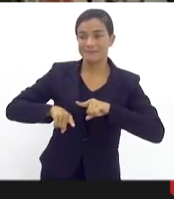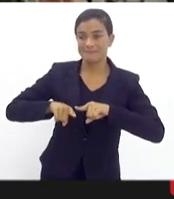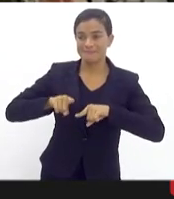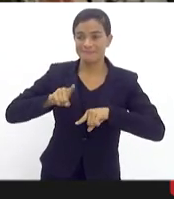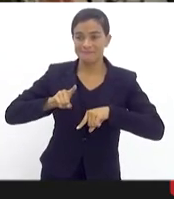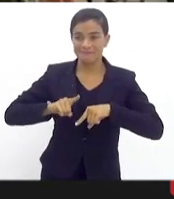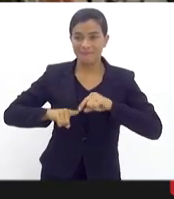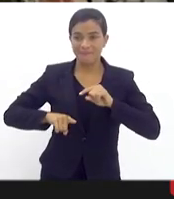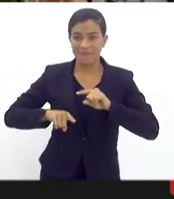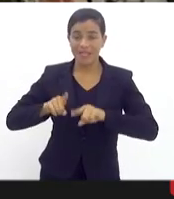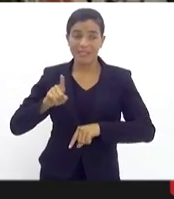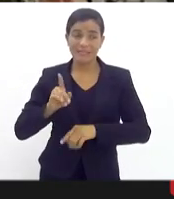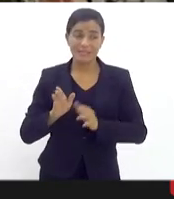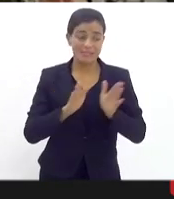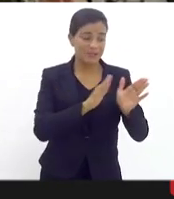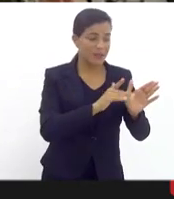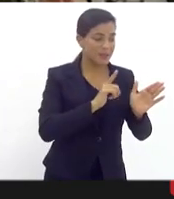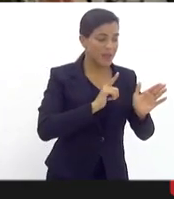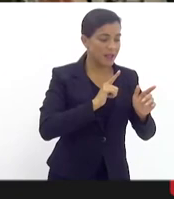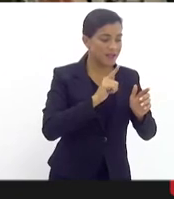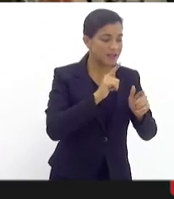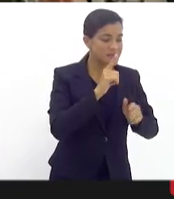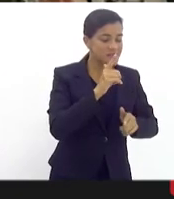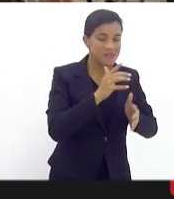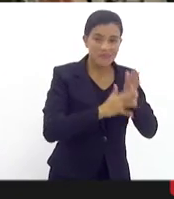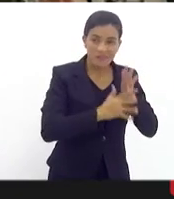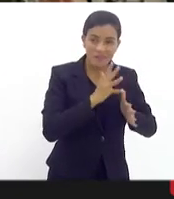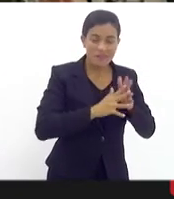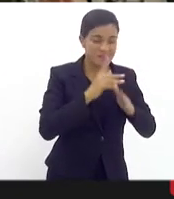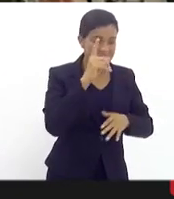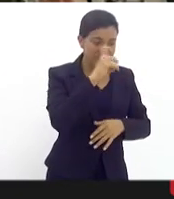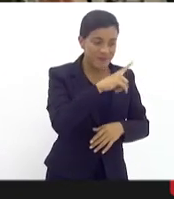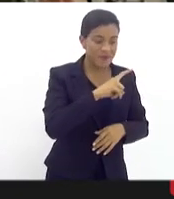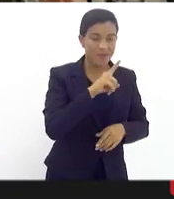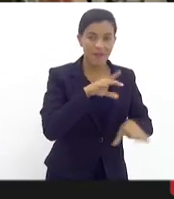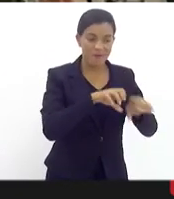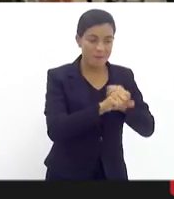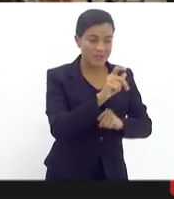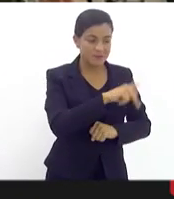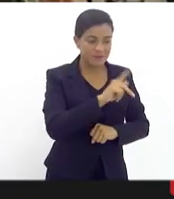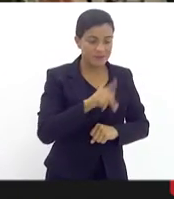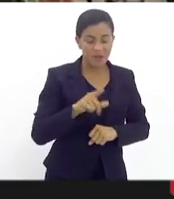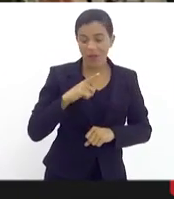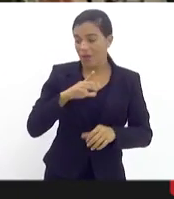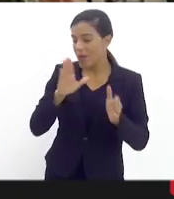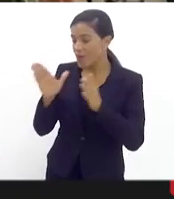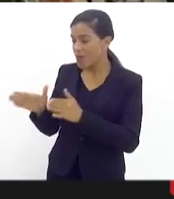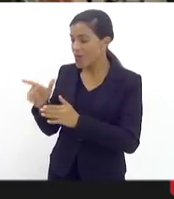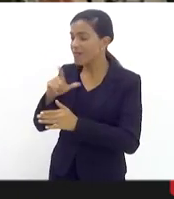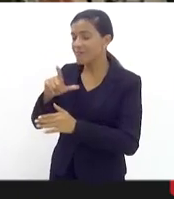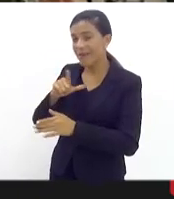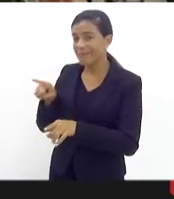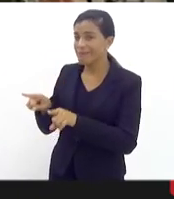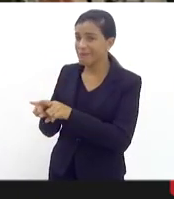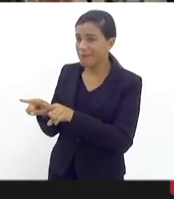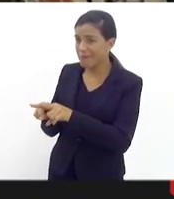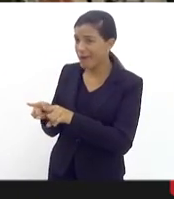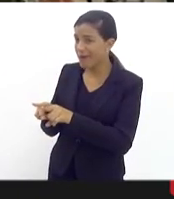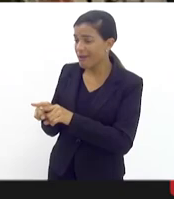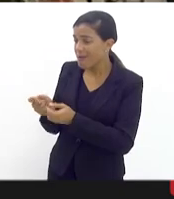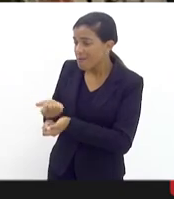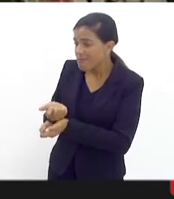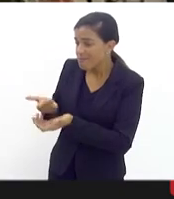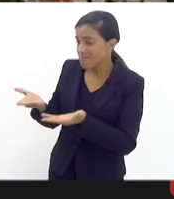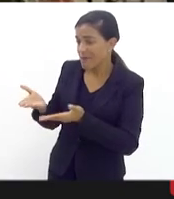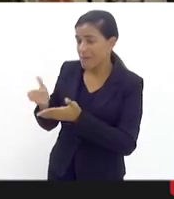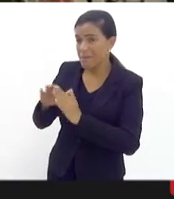lado você tem dificuldades de professores, de outro lado eu creio que também para levarmos isso para a